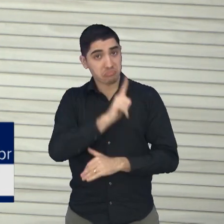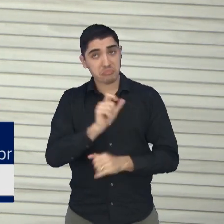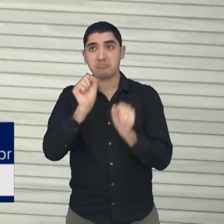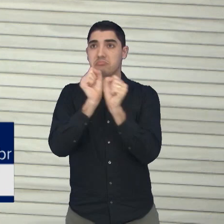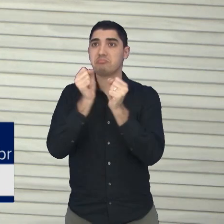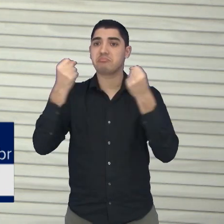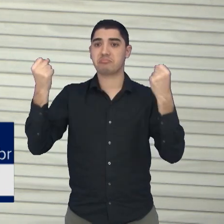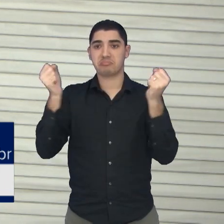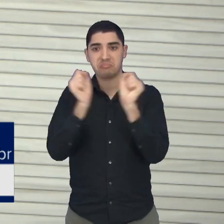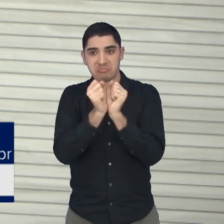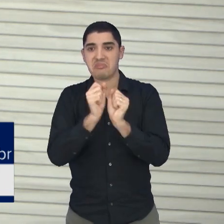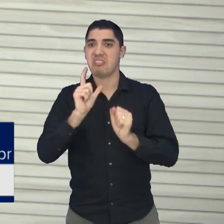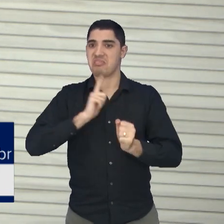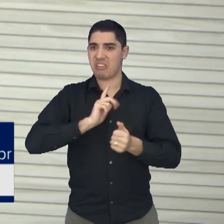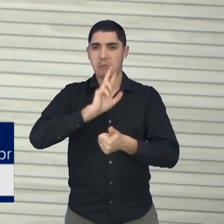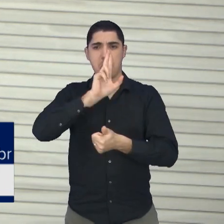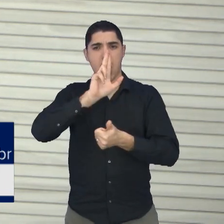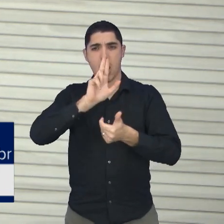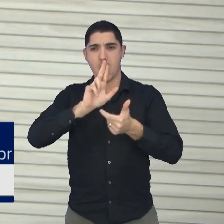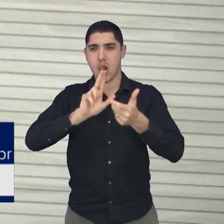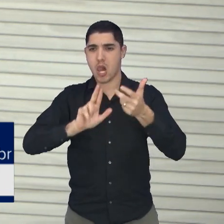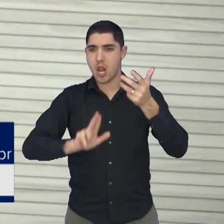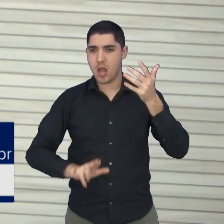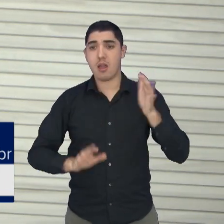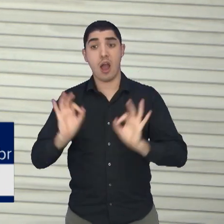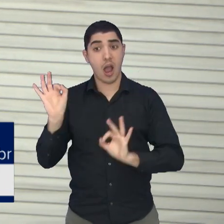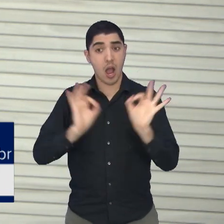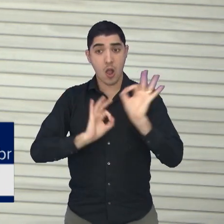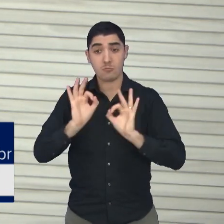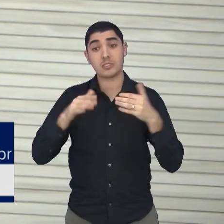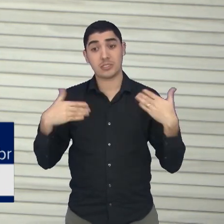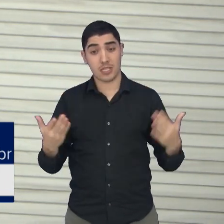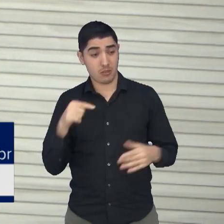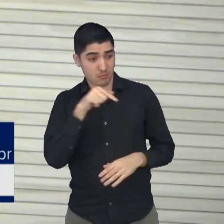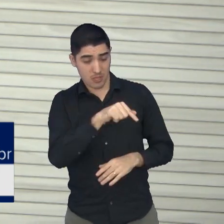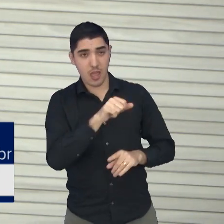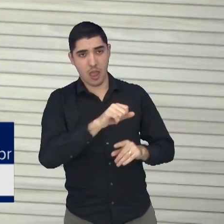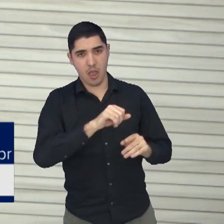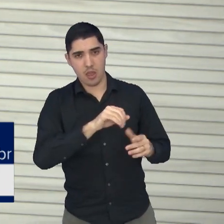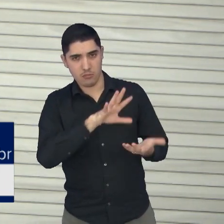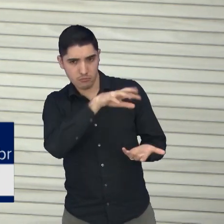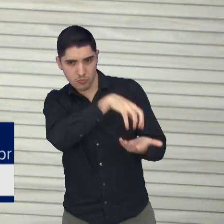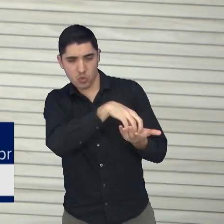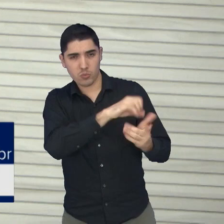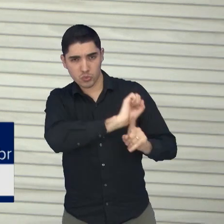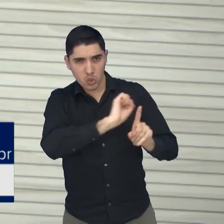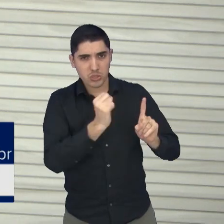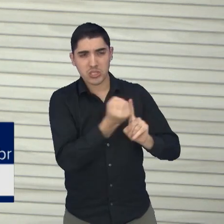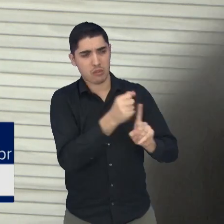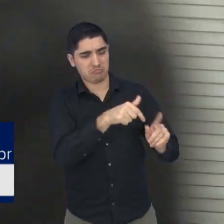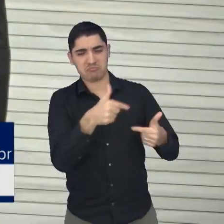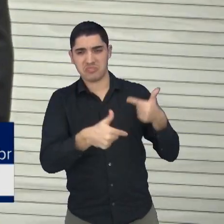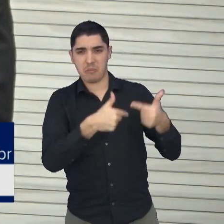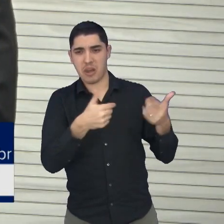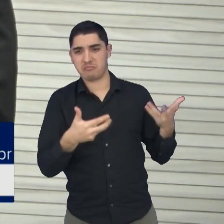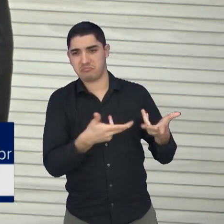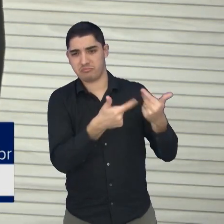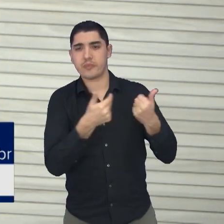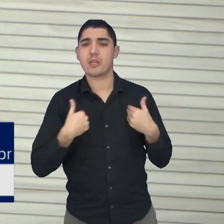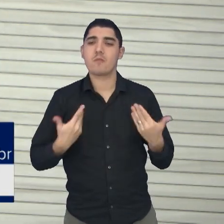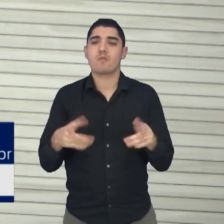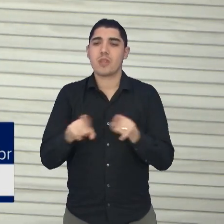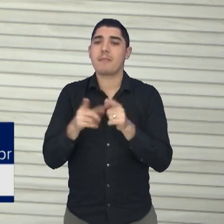Então esse trabalho que é feito pelo fundo social é um trabalho espetacular e a gente precisa estar sempre aqui exaltando. Também quero